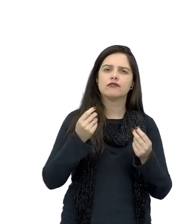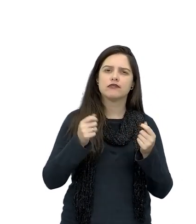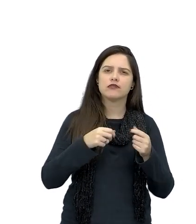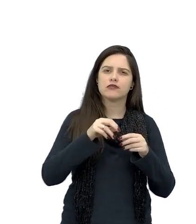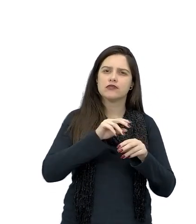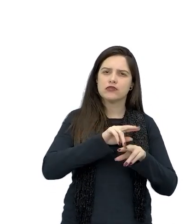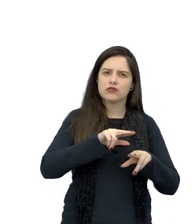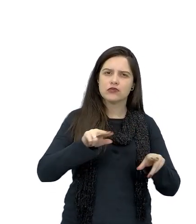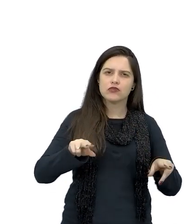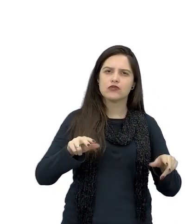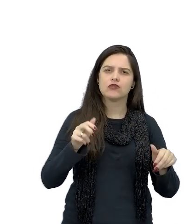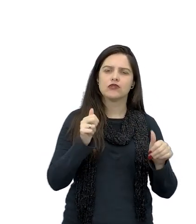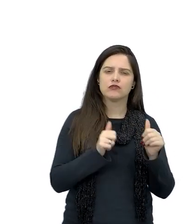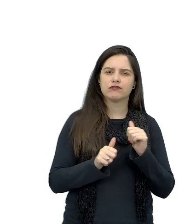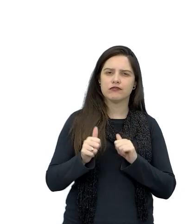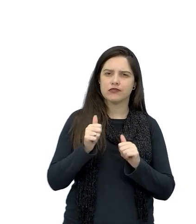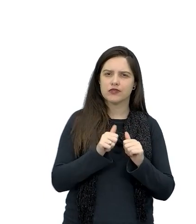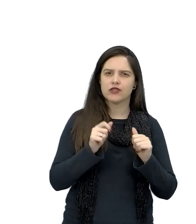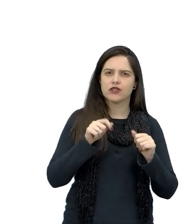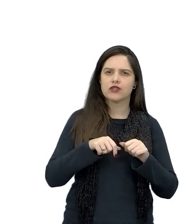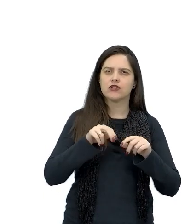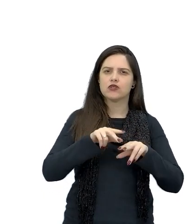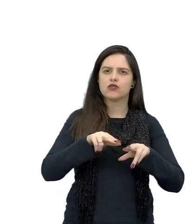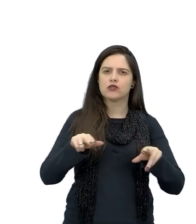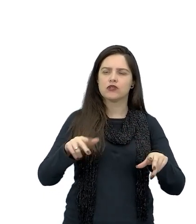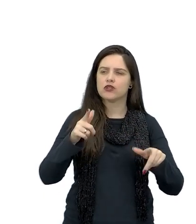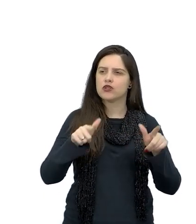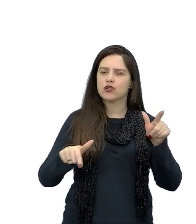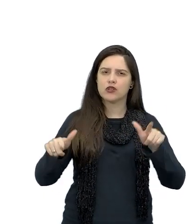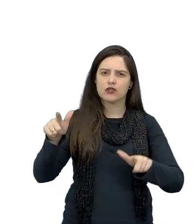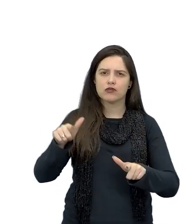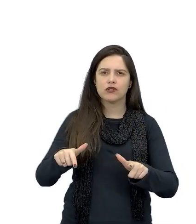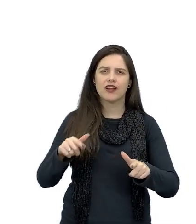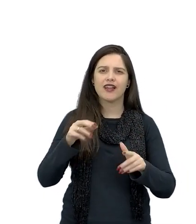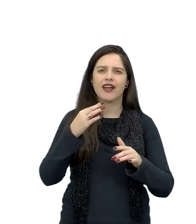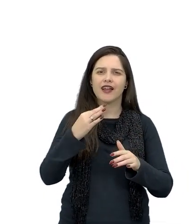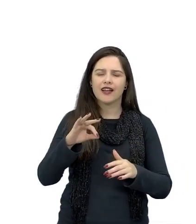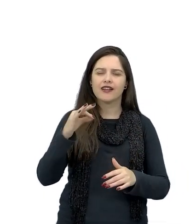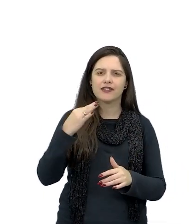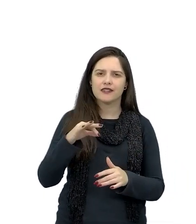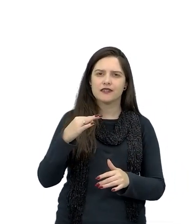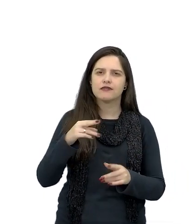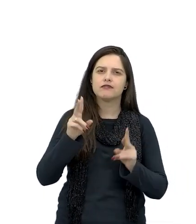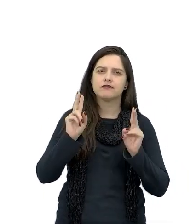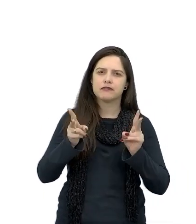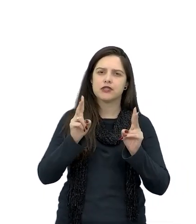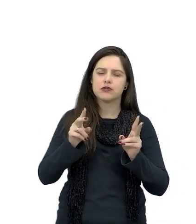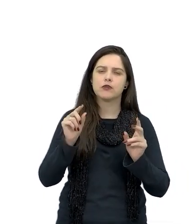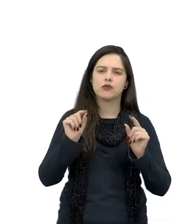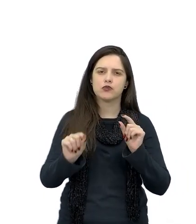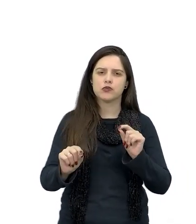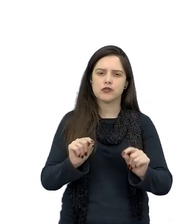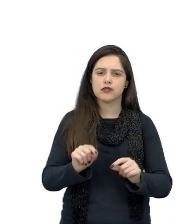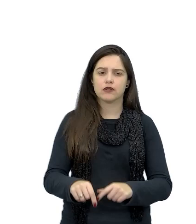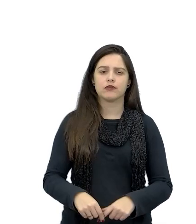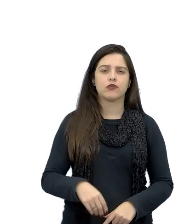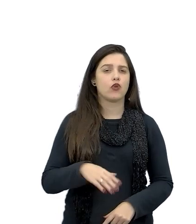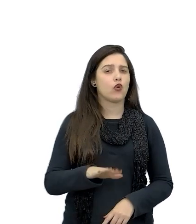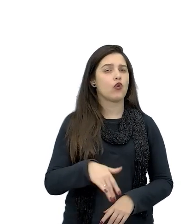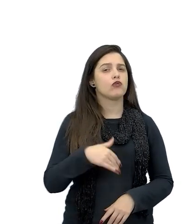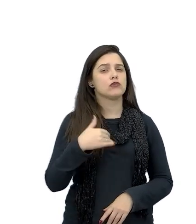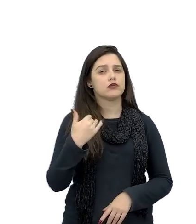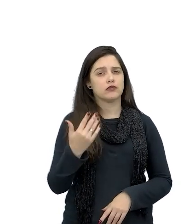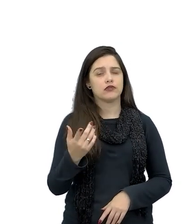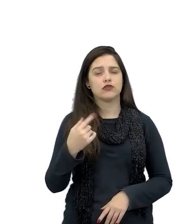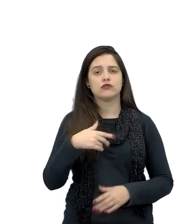lado aspectos pertinentes, evidenciando outras alternativas de pontuação. Ou seja,